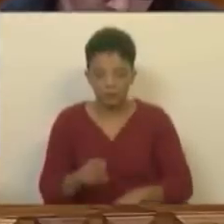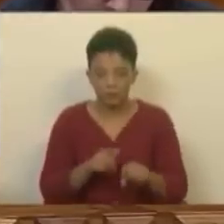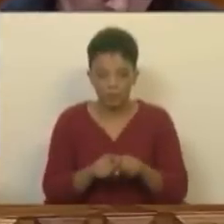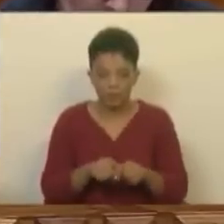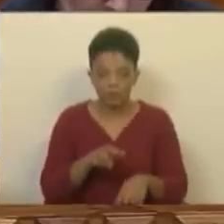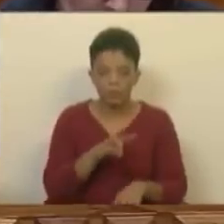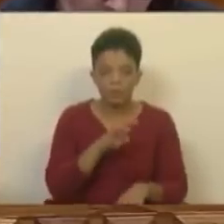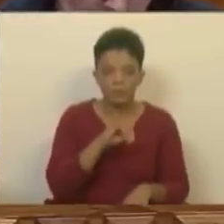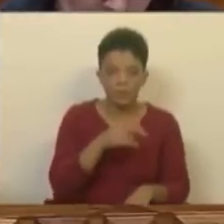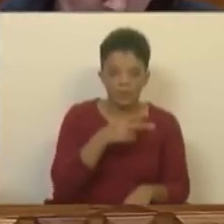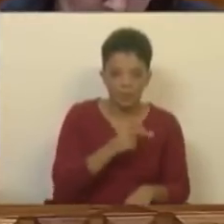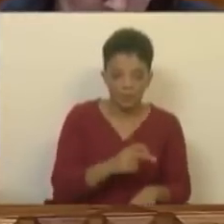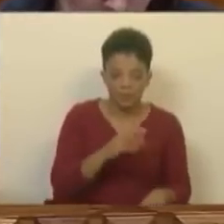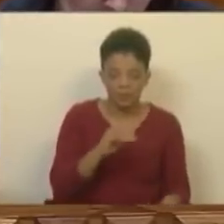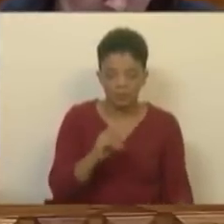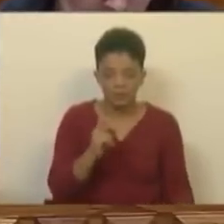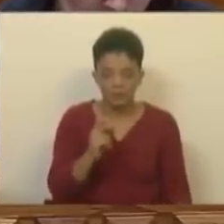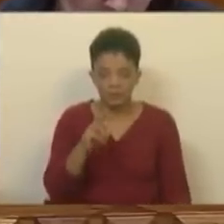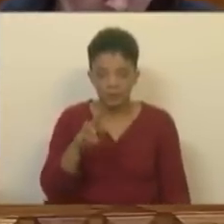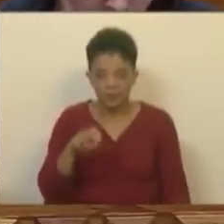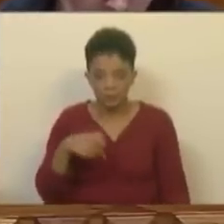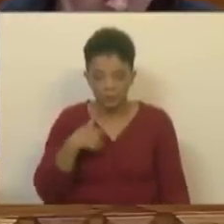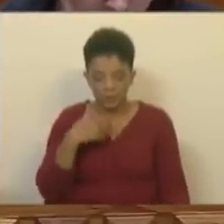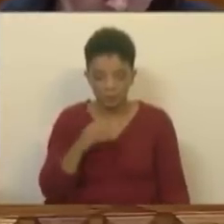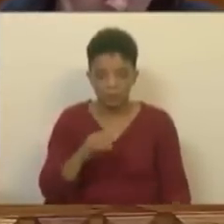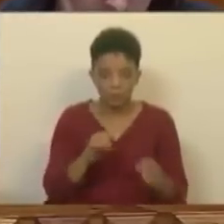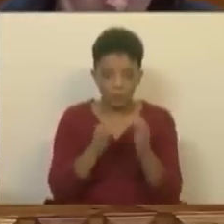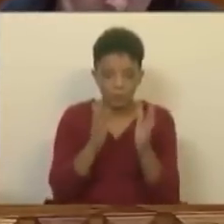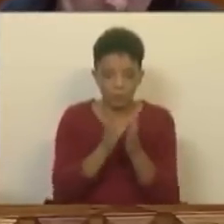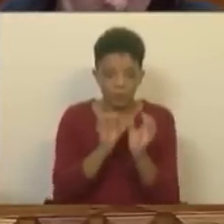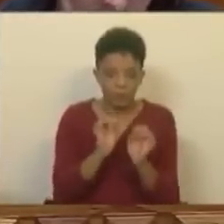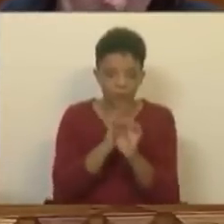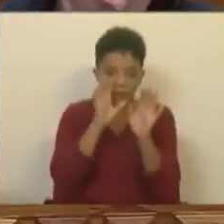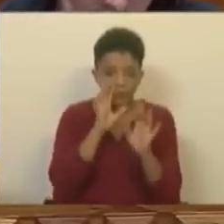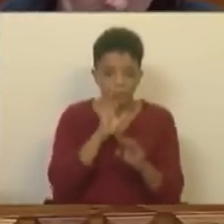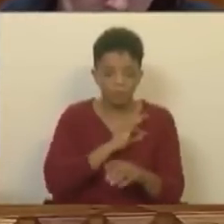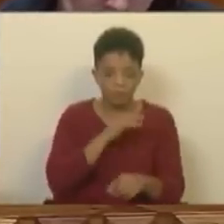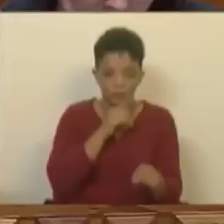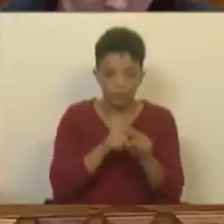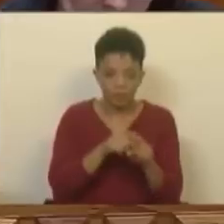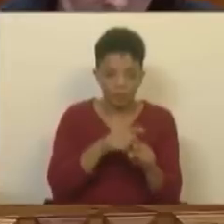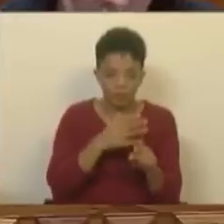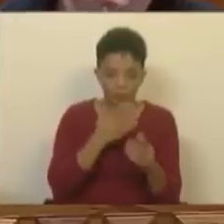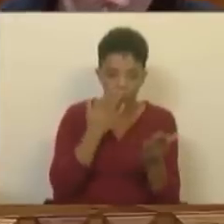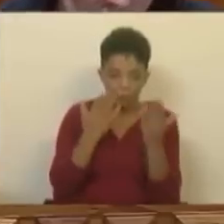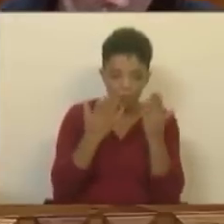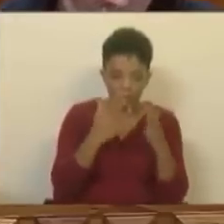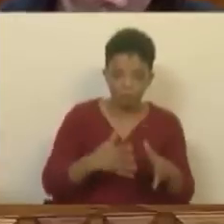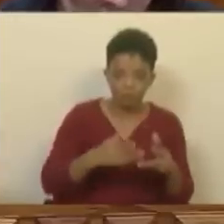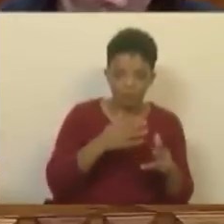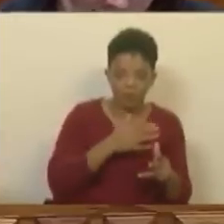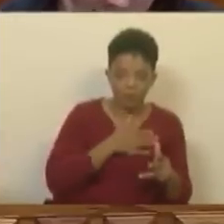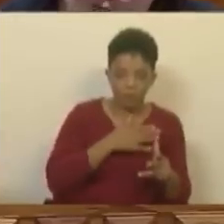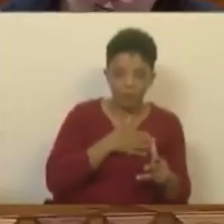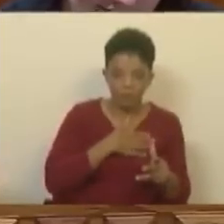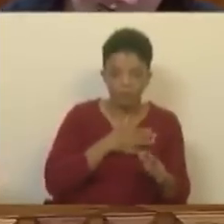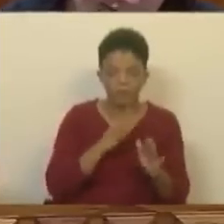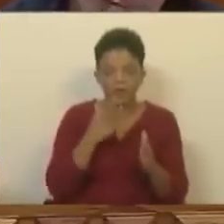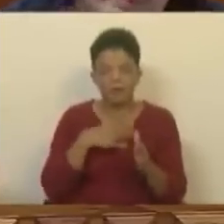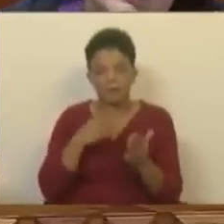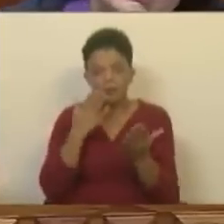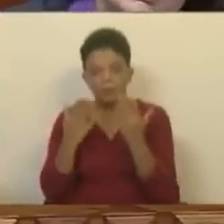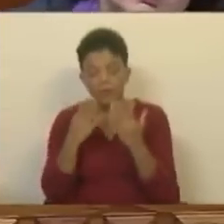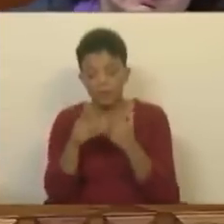Miranda ficou tudo Claro o senhor Deputado não se quer comparar Os mais desenvolvidos quer